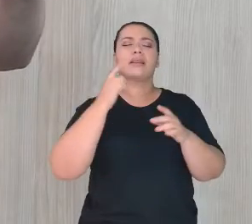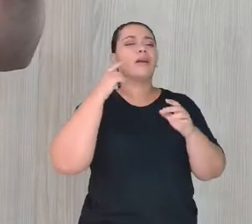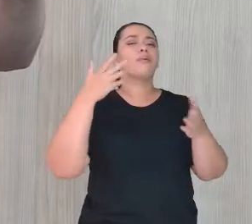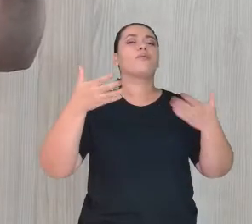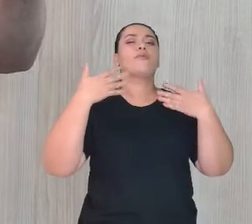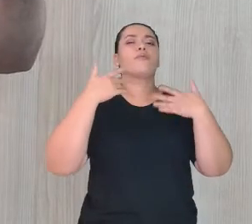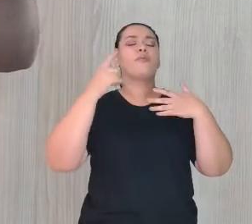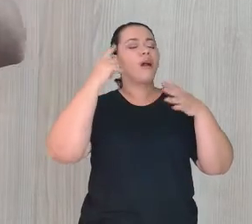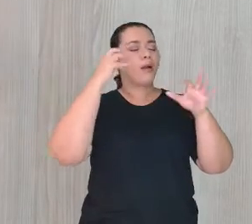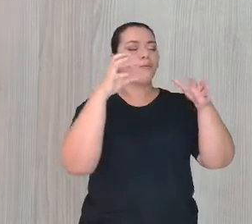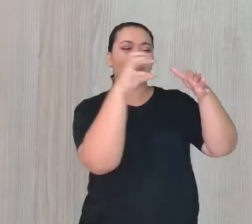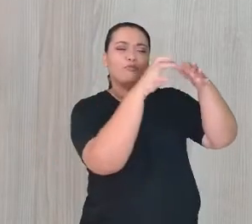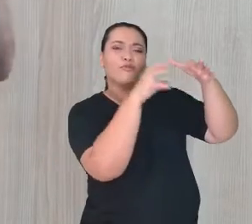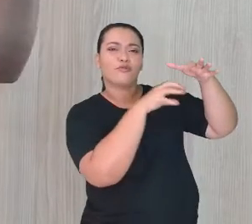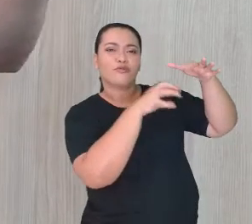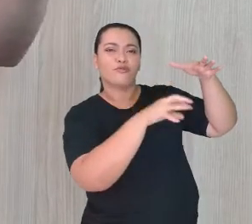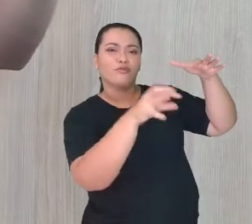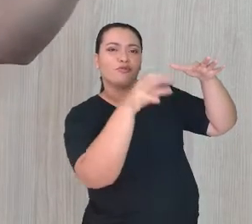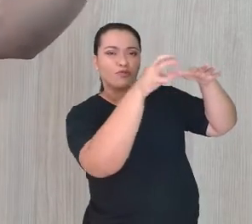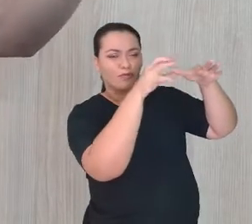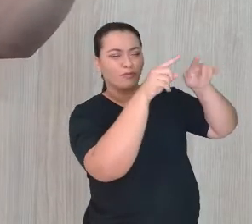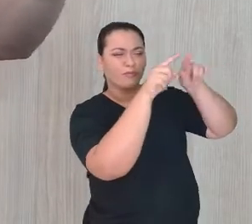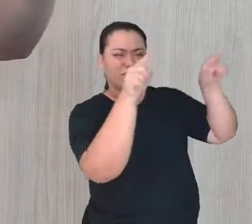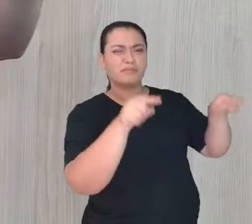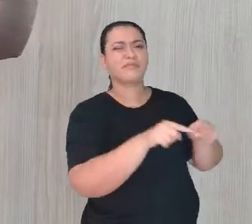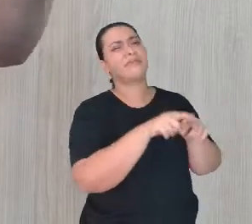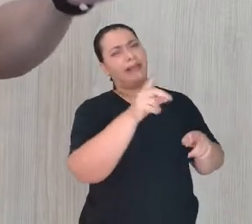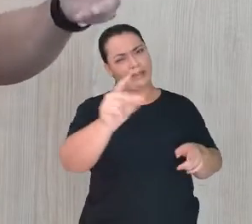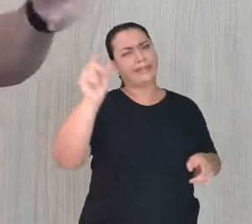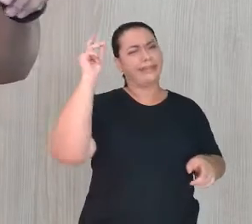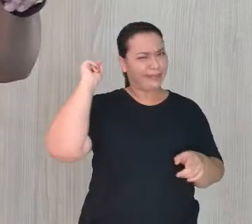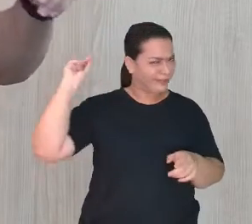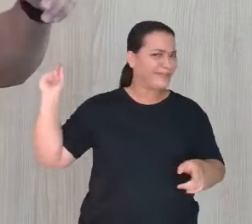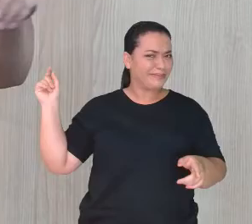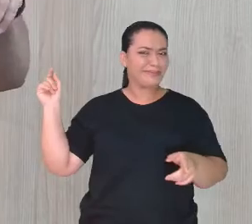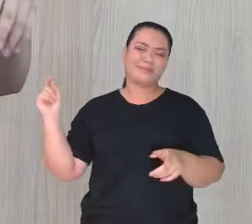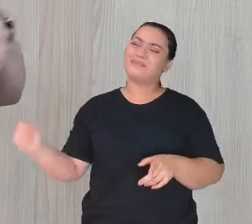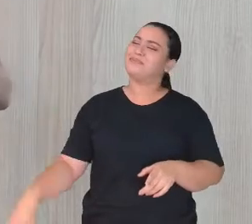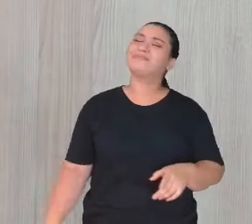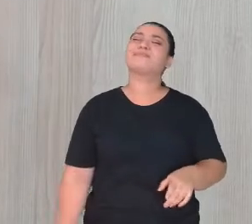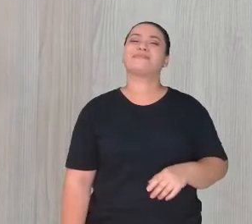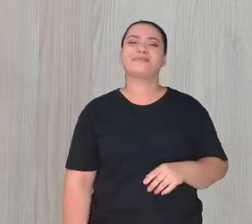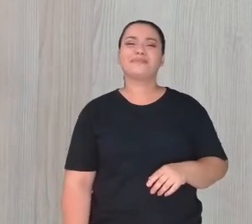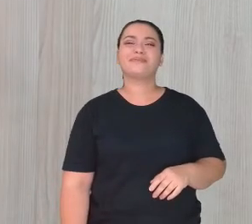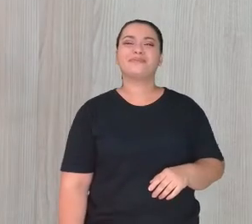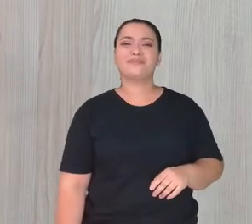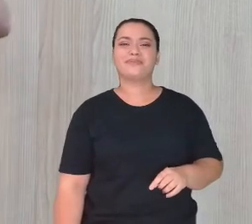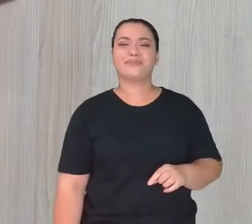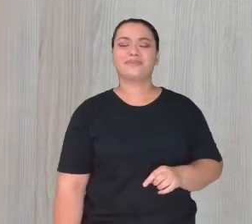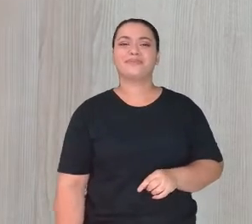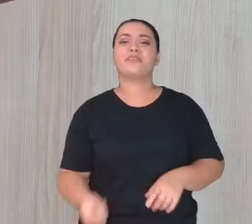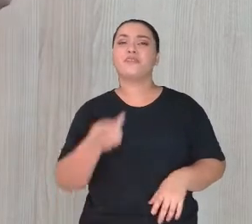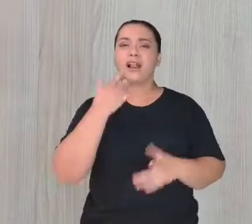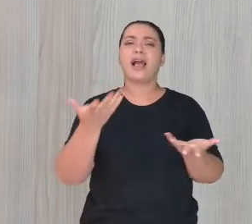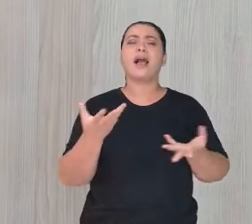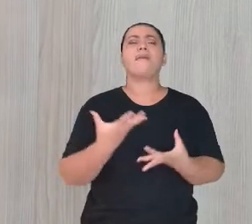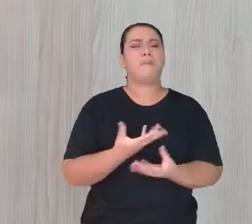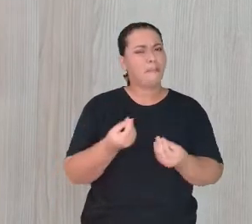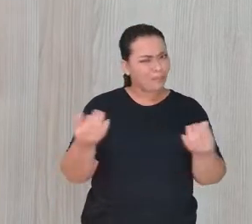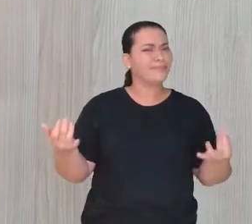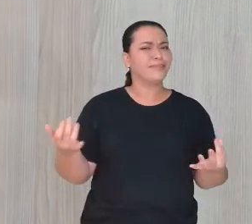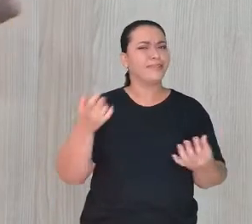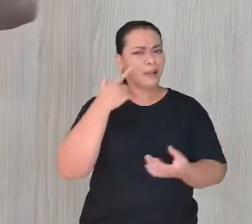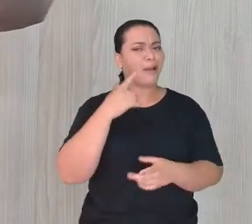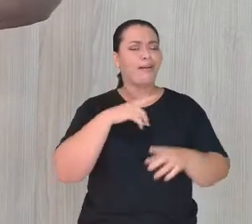também tinha, professor? Tinha, furadinho assim, né? Claro, antiga, né, professor? Essa é a sua sala. Ali também, ali também. Olha, tinha